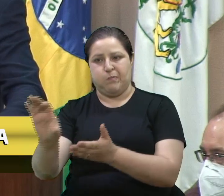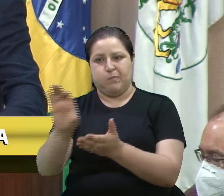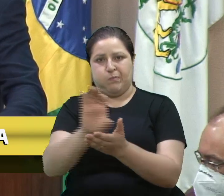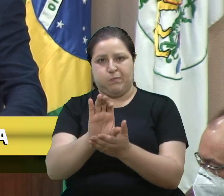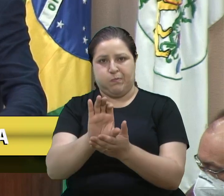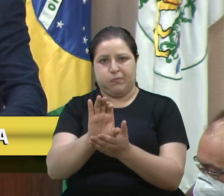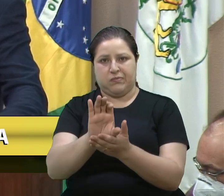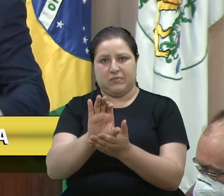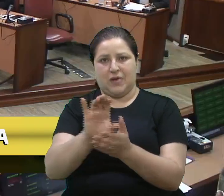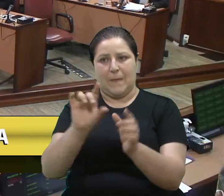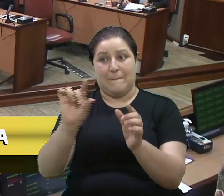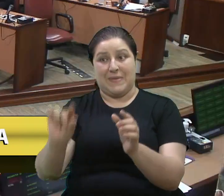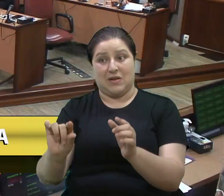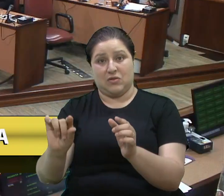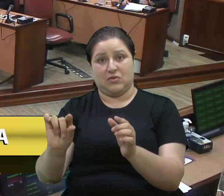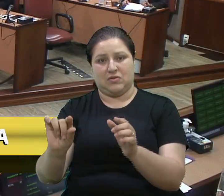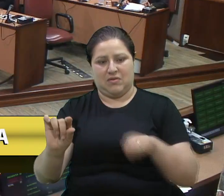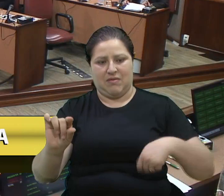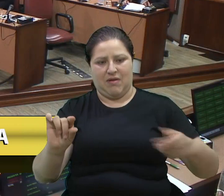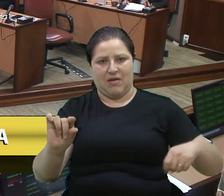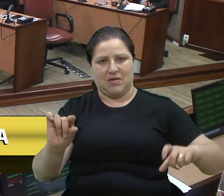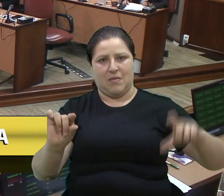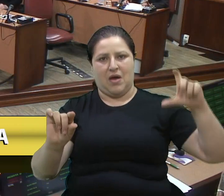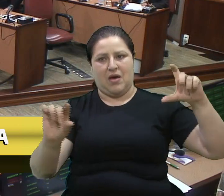vereador Cadori.